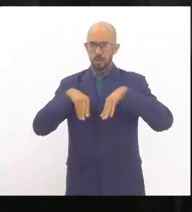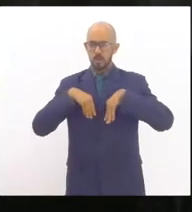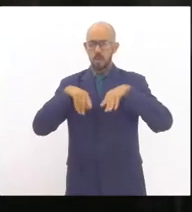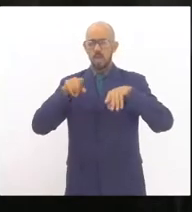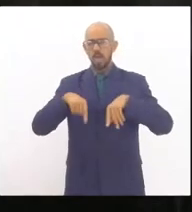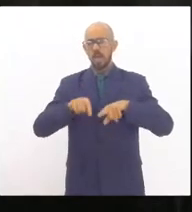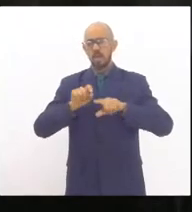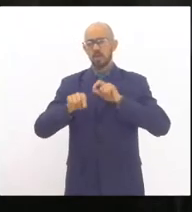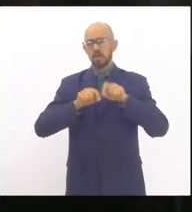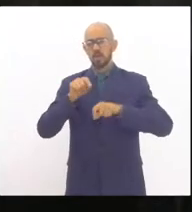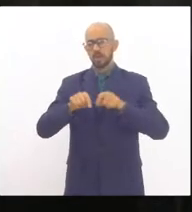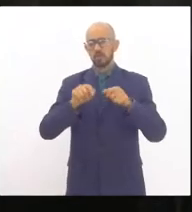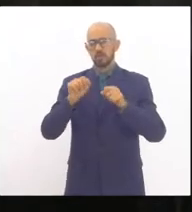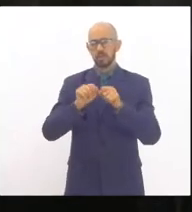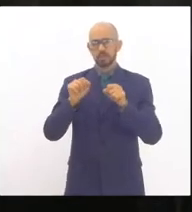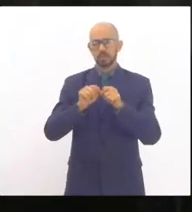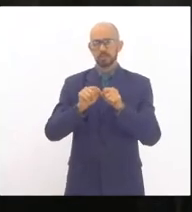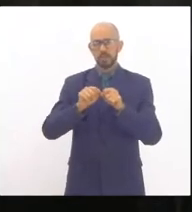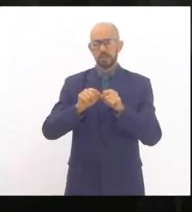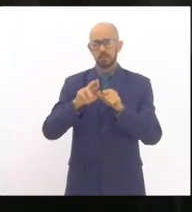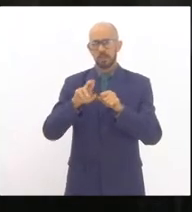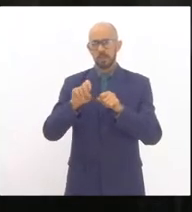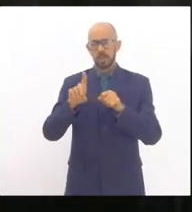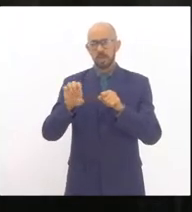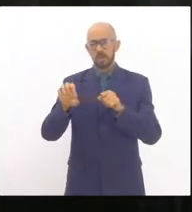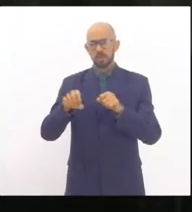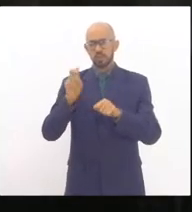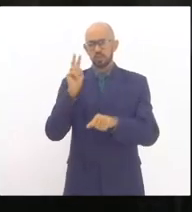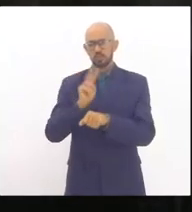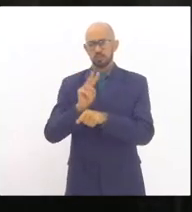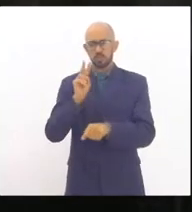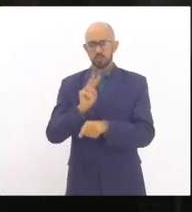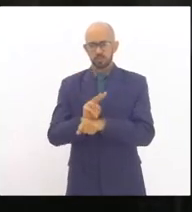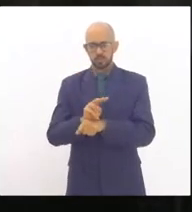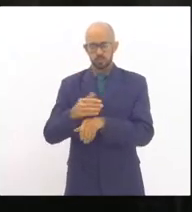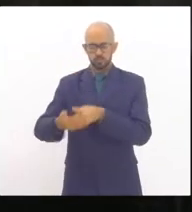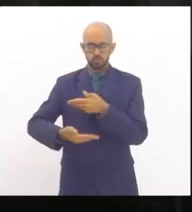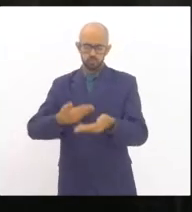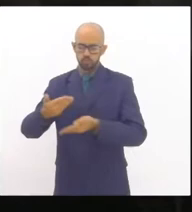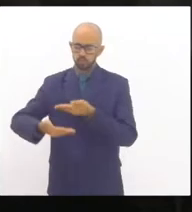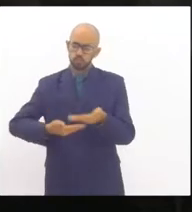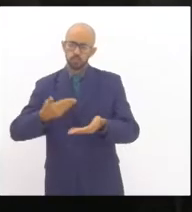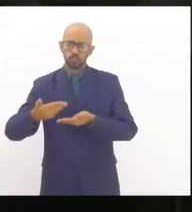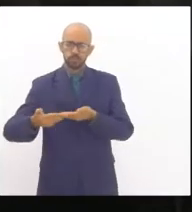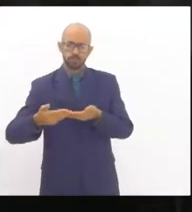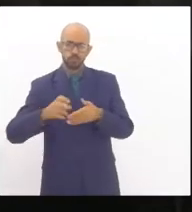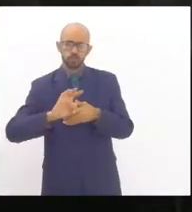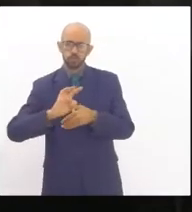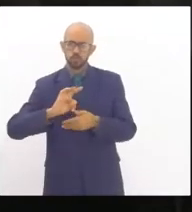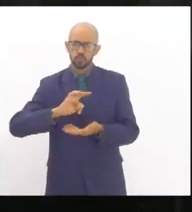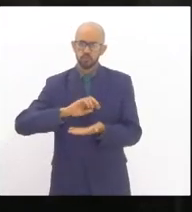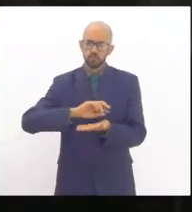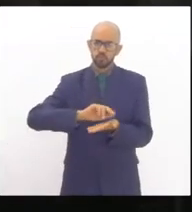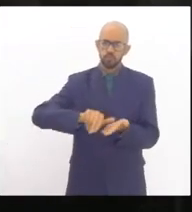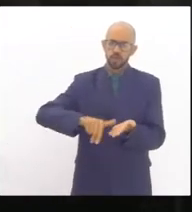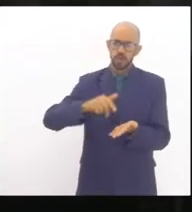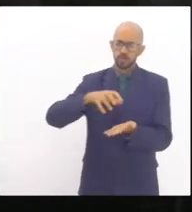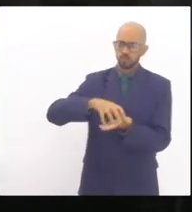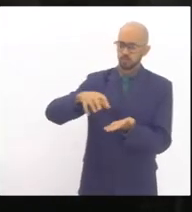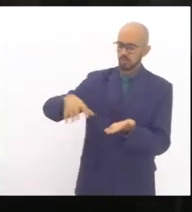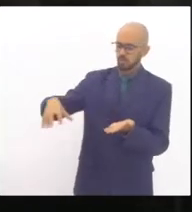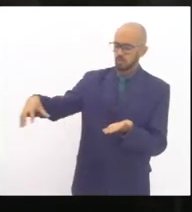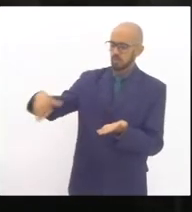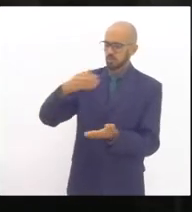exatamente fazer uma rede de proteção com a interação e a integração de outras áreas do governo